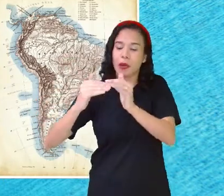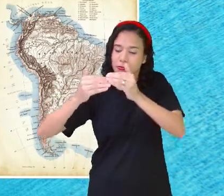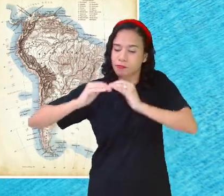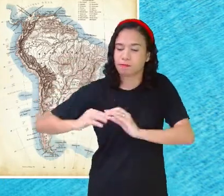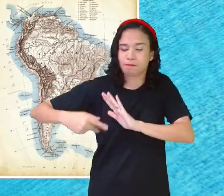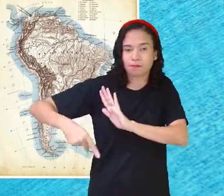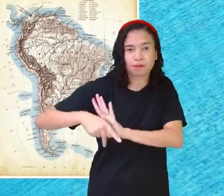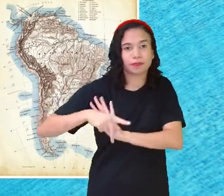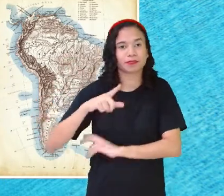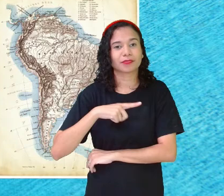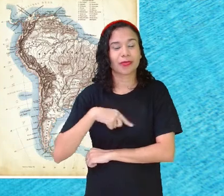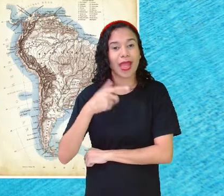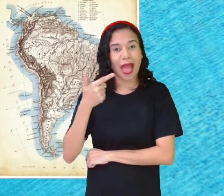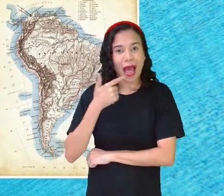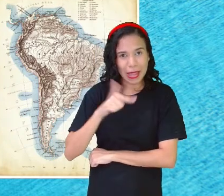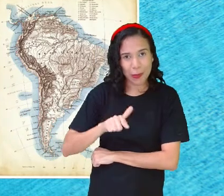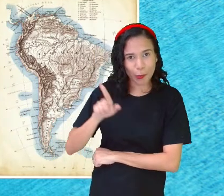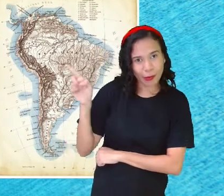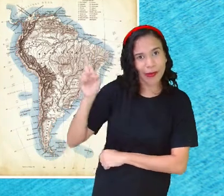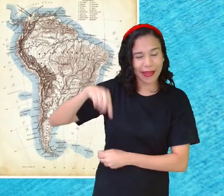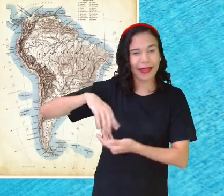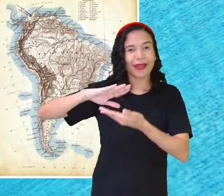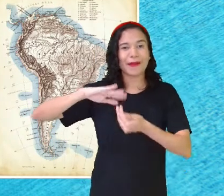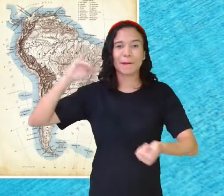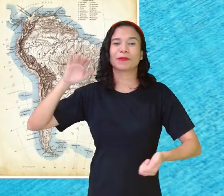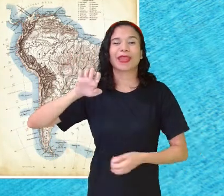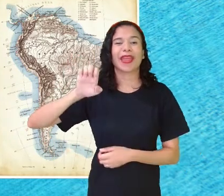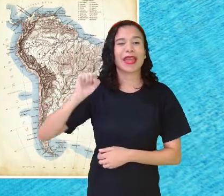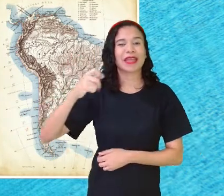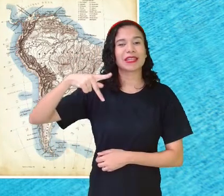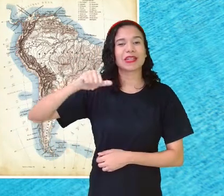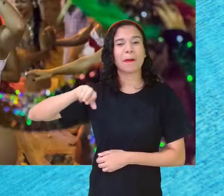Por isso, o idioma que eles falam lá hoje é o espanhol.